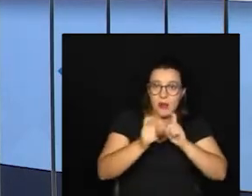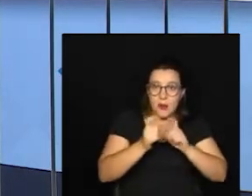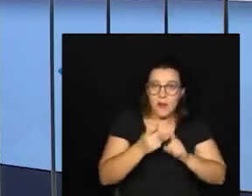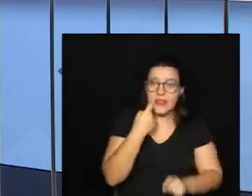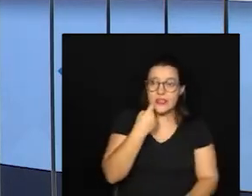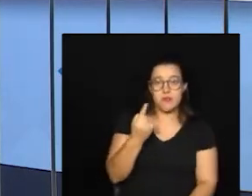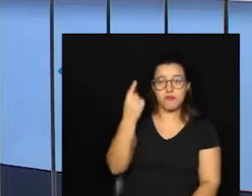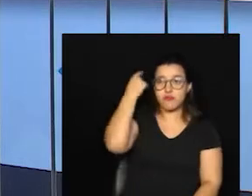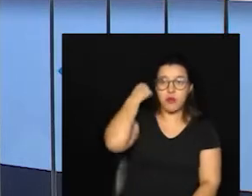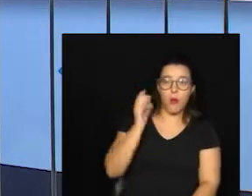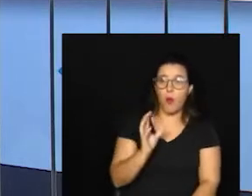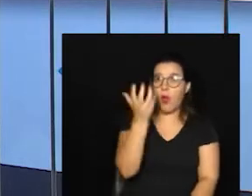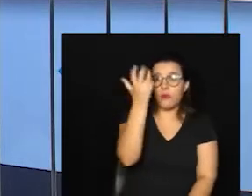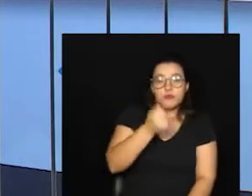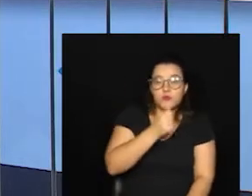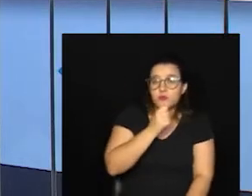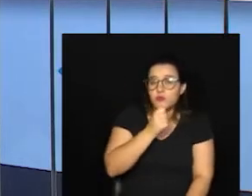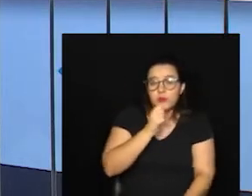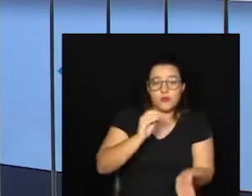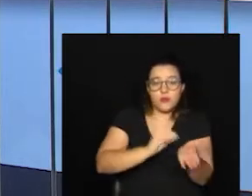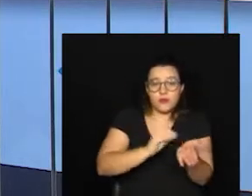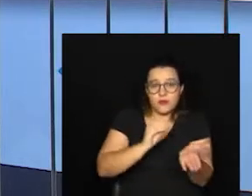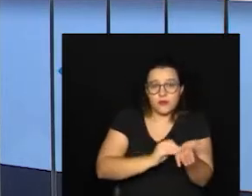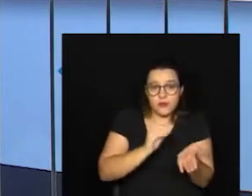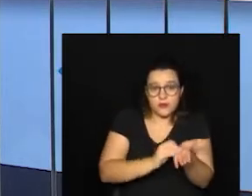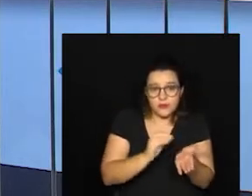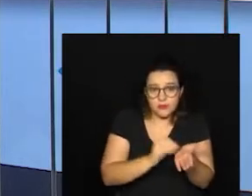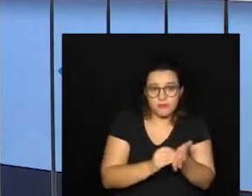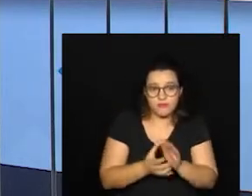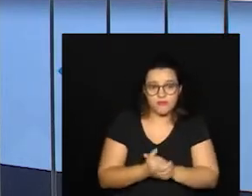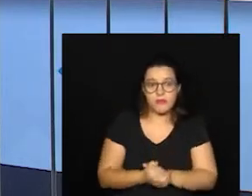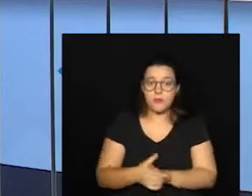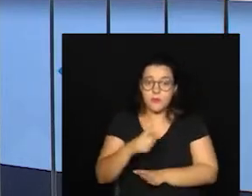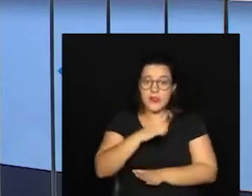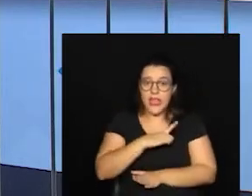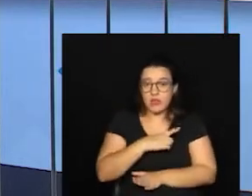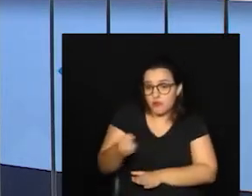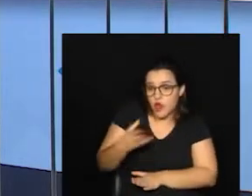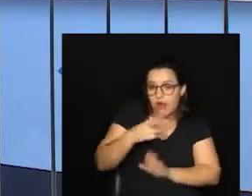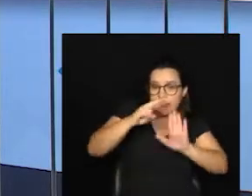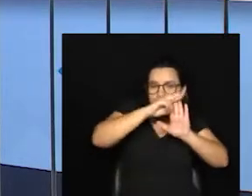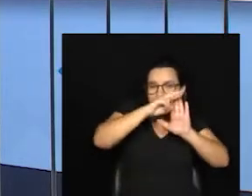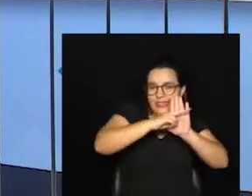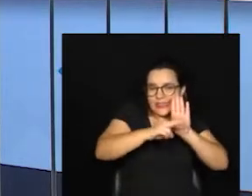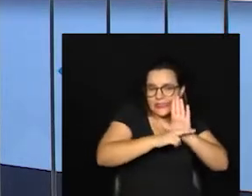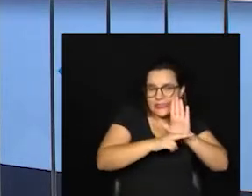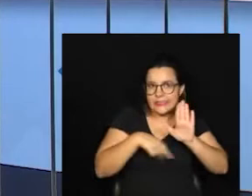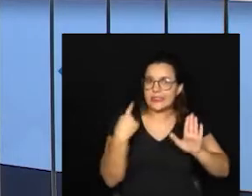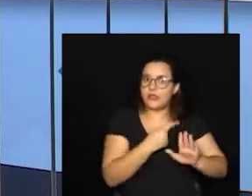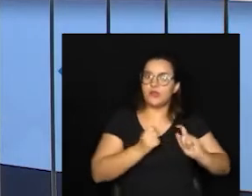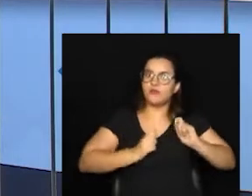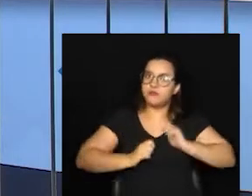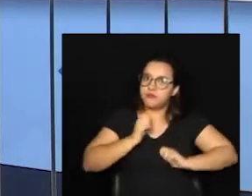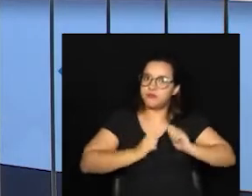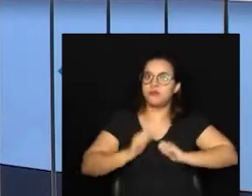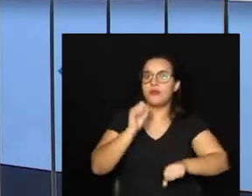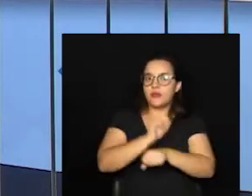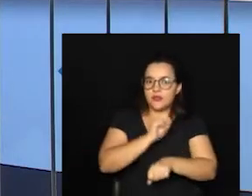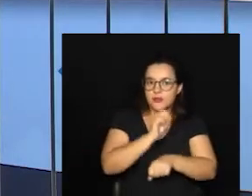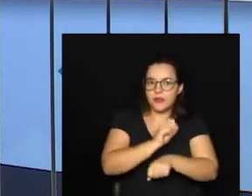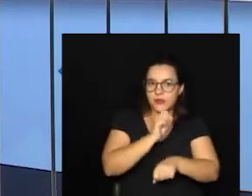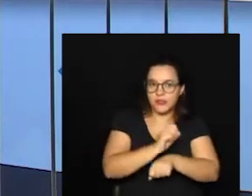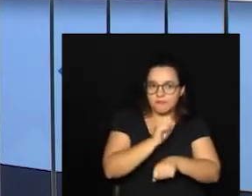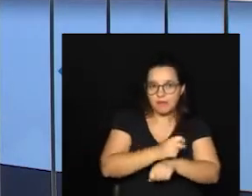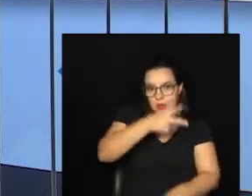ocorreu. Inclusive, a prefeitura coloca que há novos critérios, mas essa expectativa continua, e o prefeito